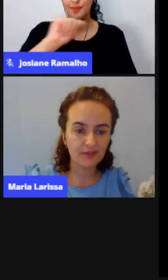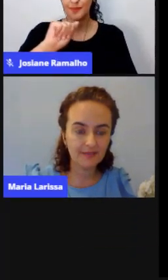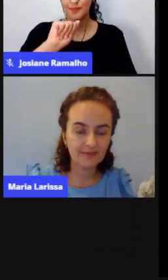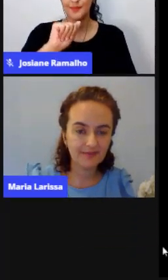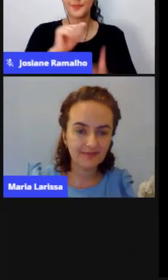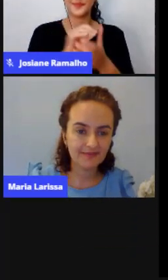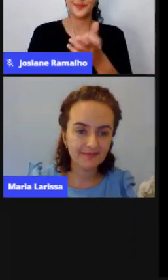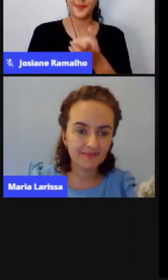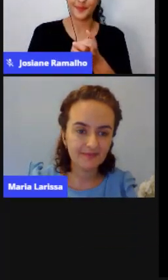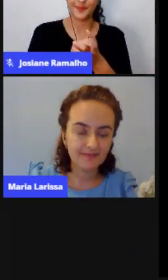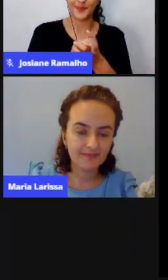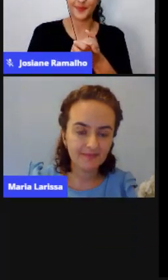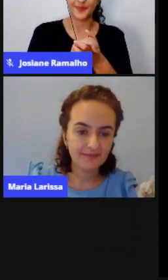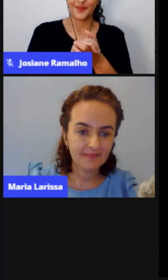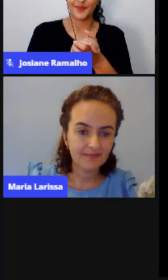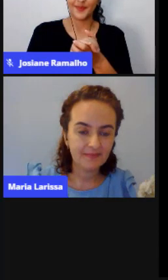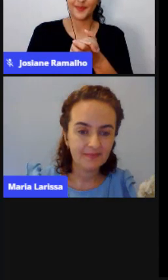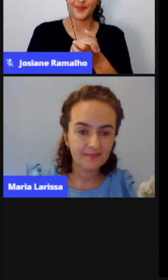por favor?